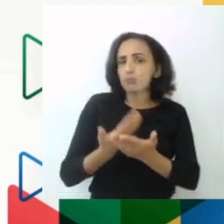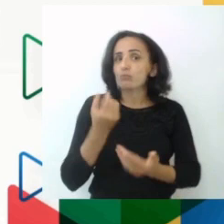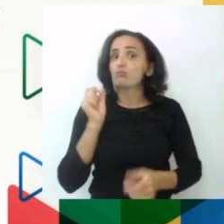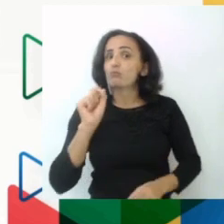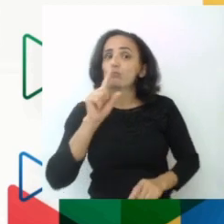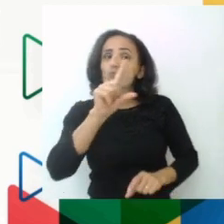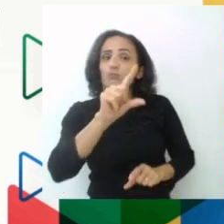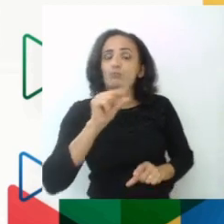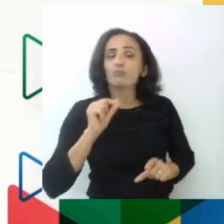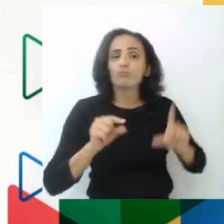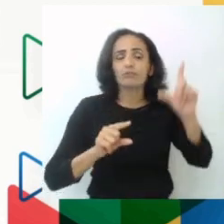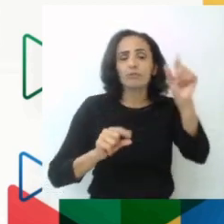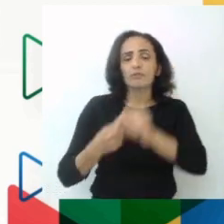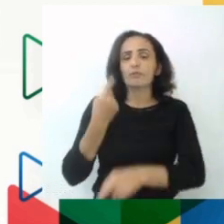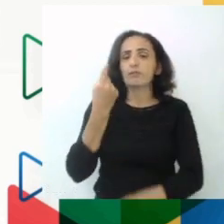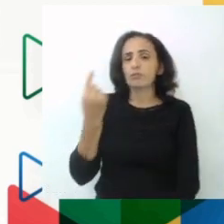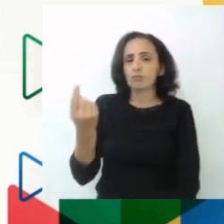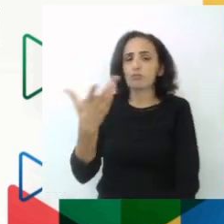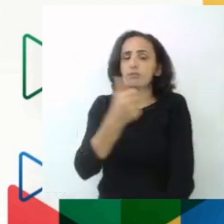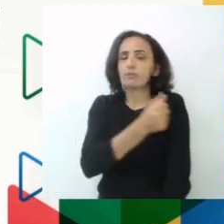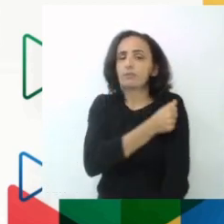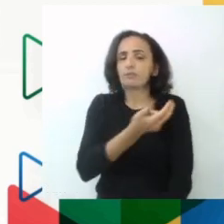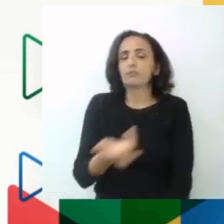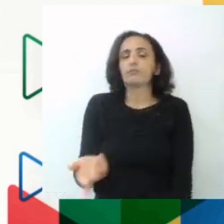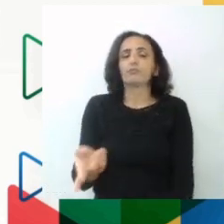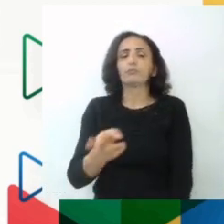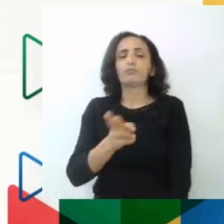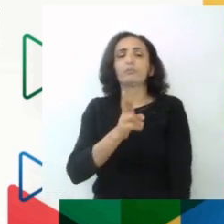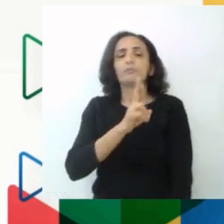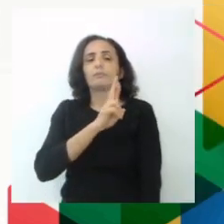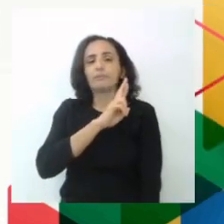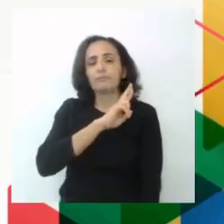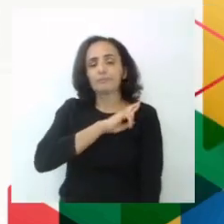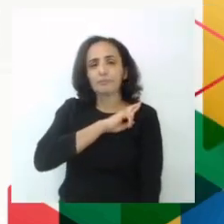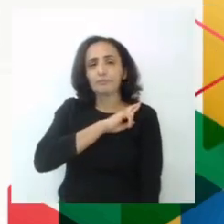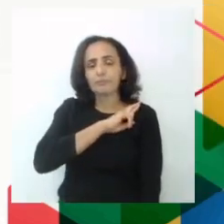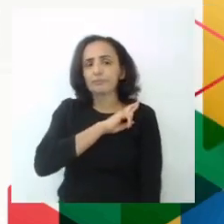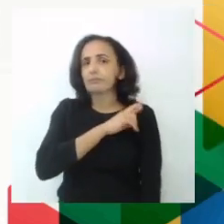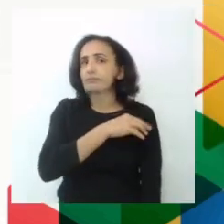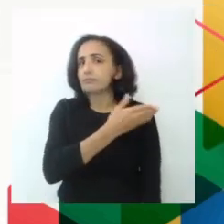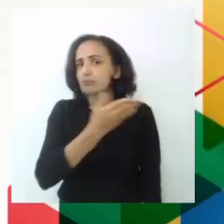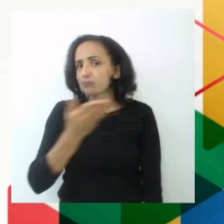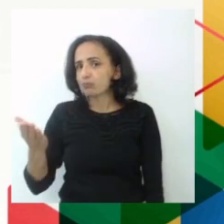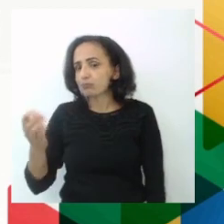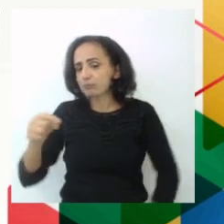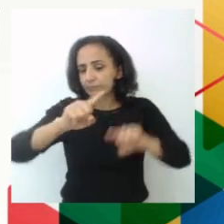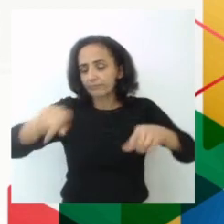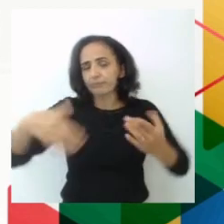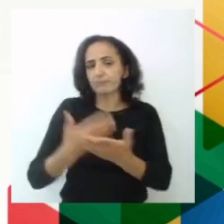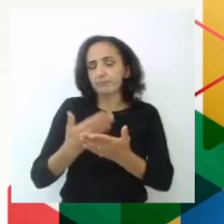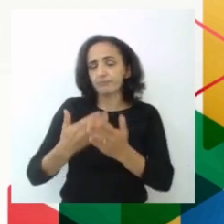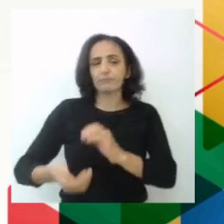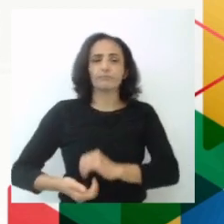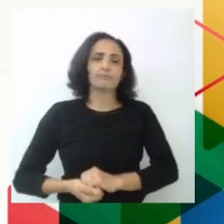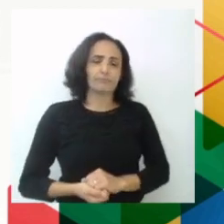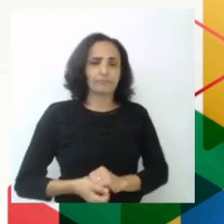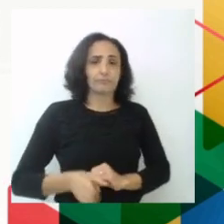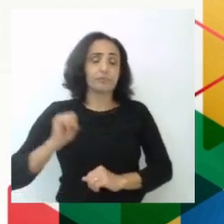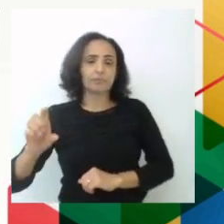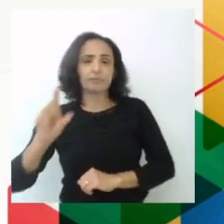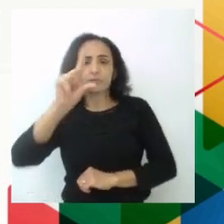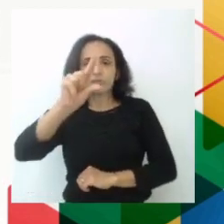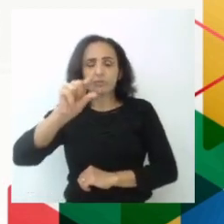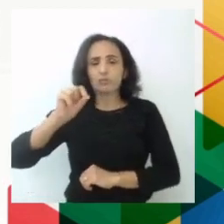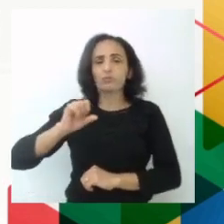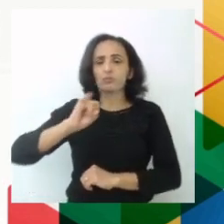escolher um representante e um vice-representante de turma. Então, se eu escolher